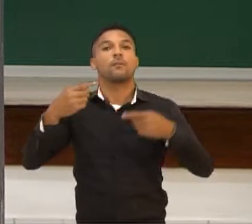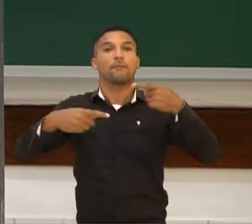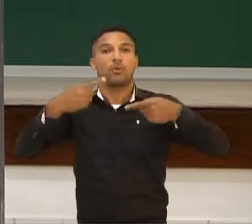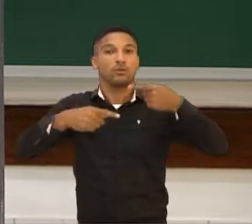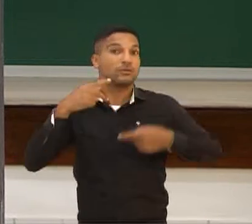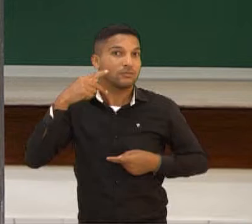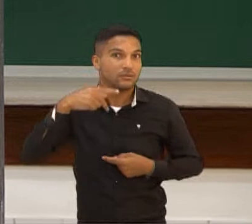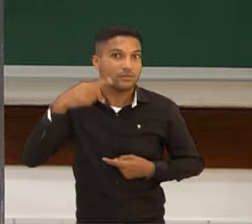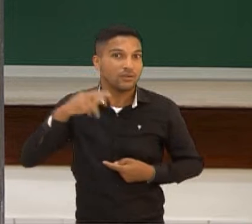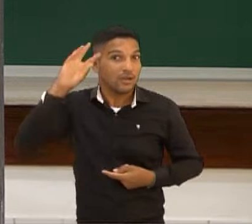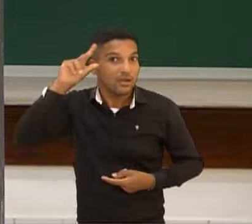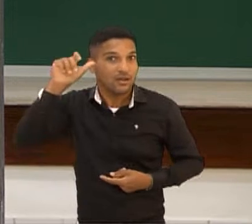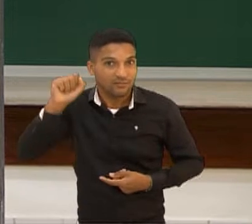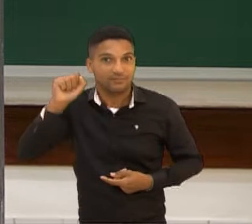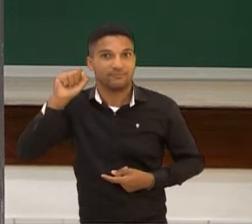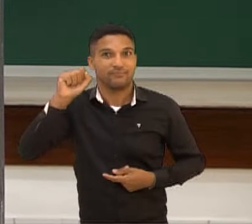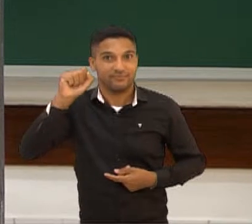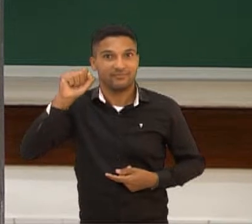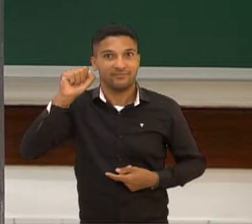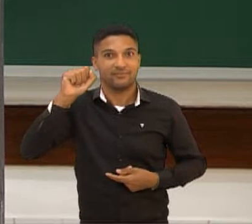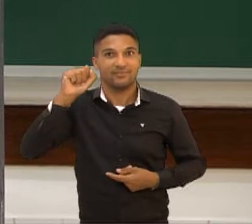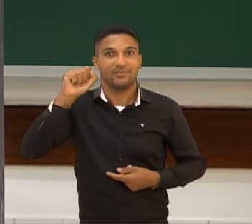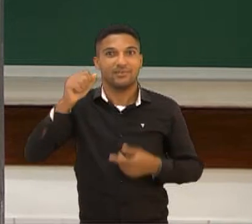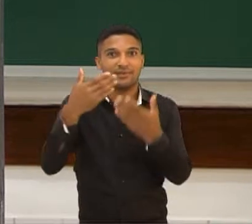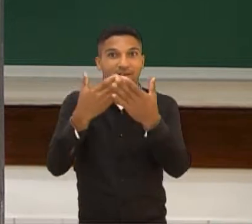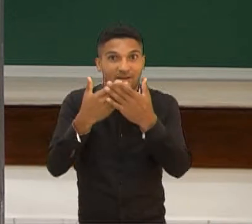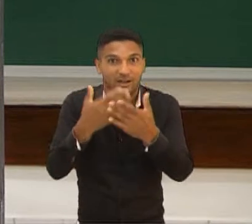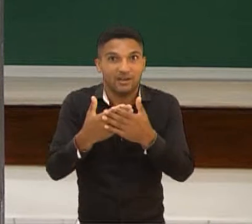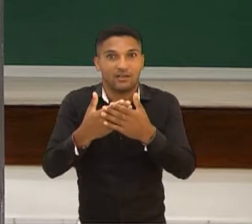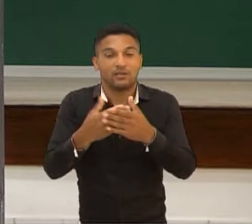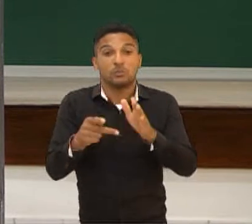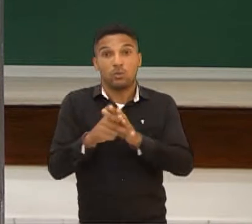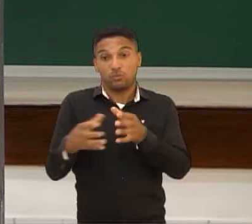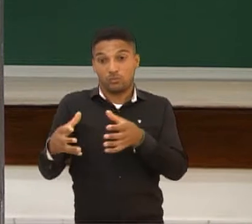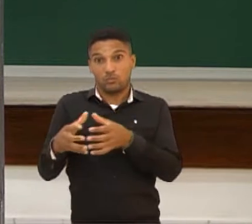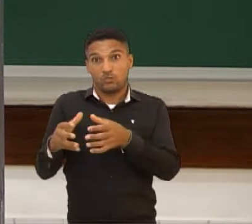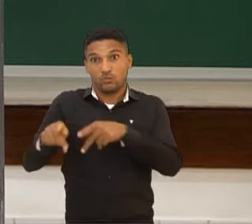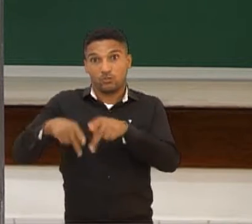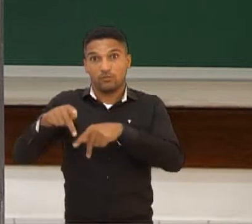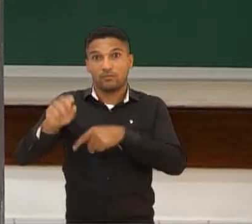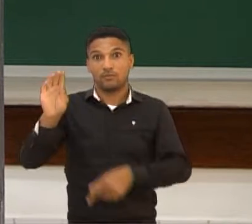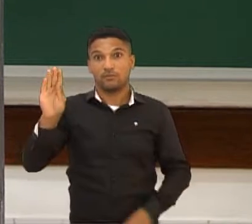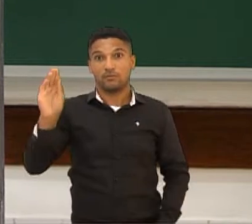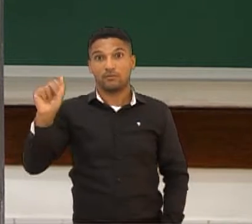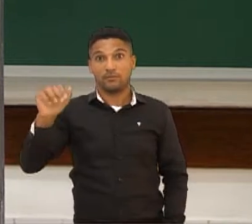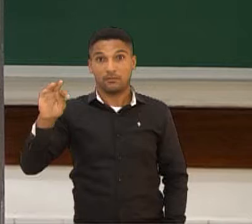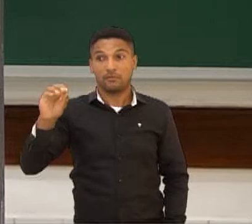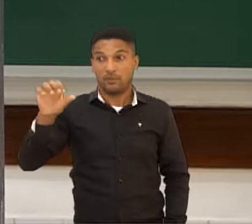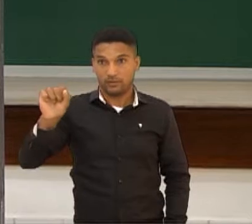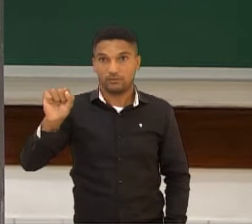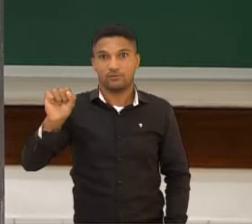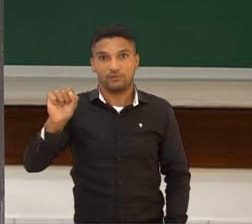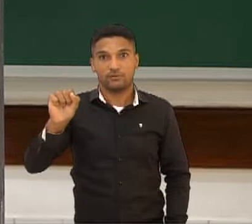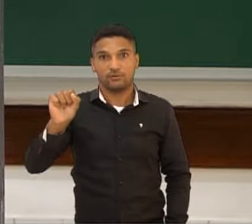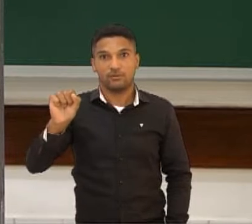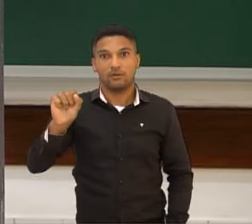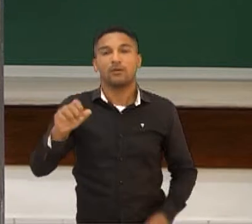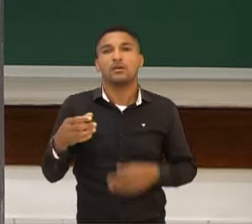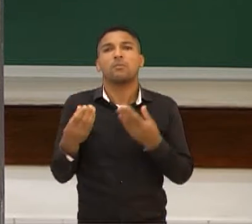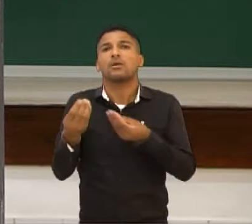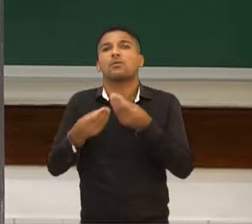políticas africanas. Essa aula nós vamos falar sobre os bantus, mas até a gente falar quem eram os bantus, como